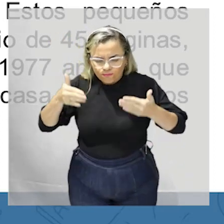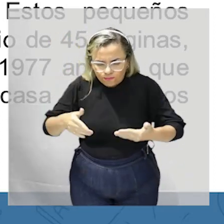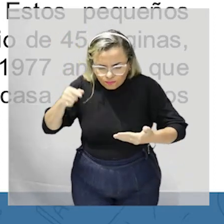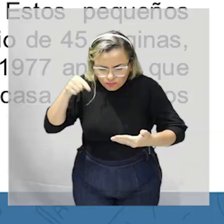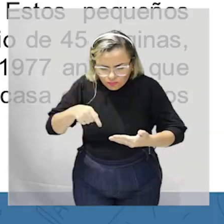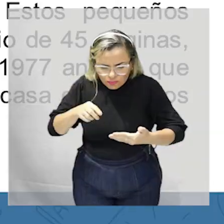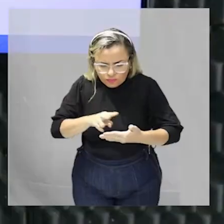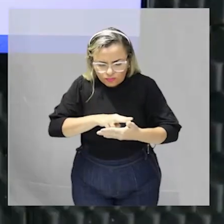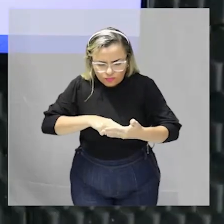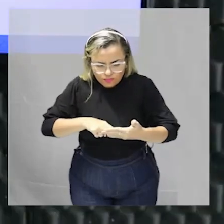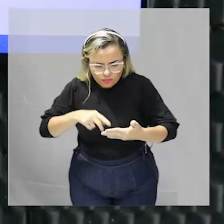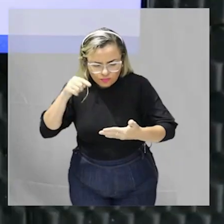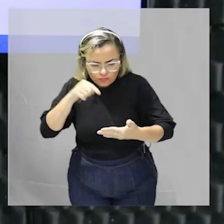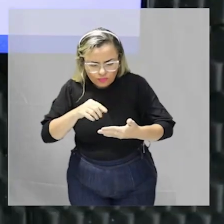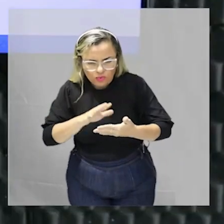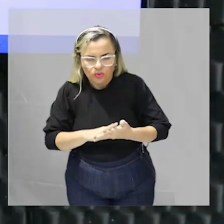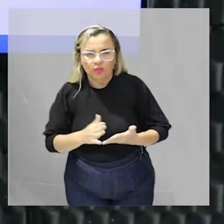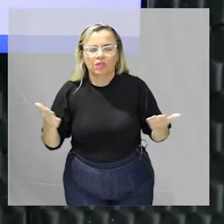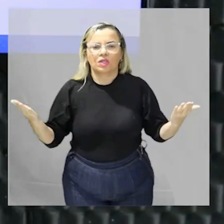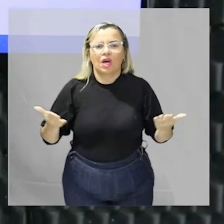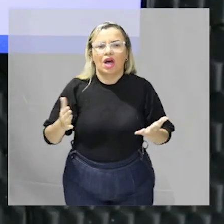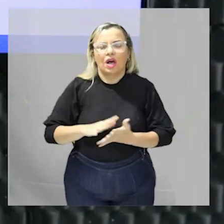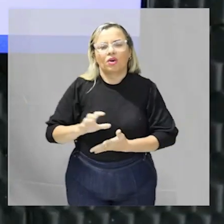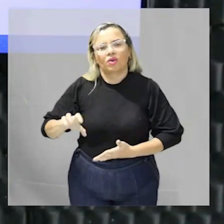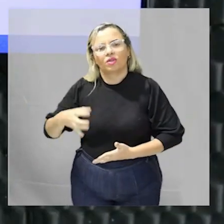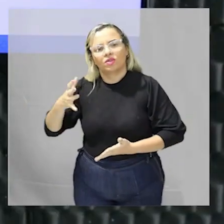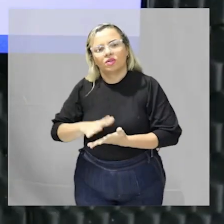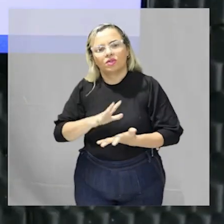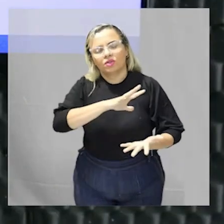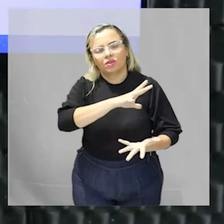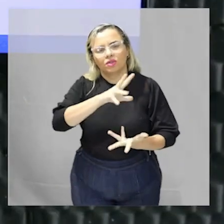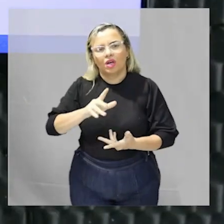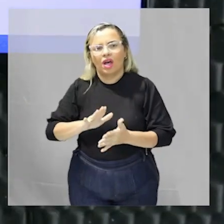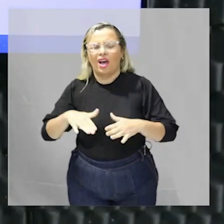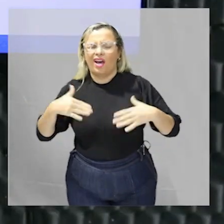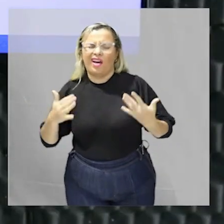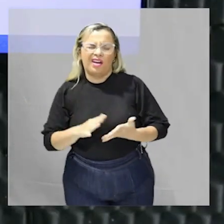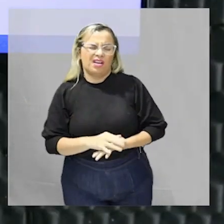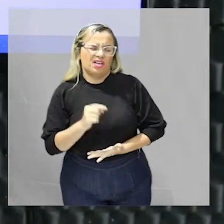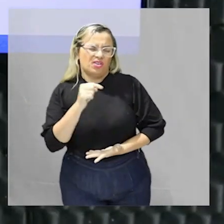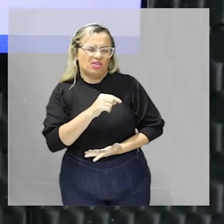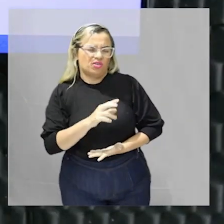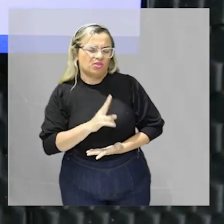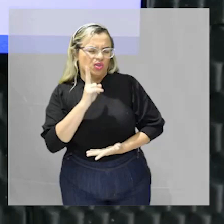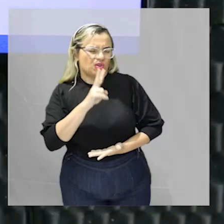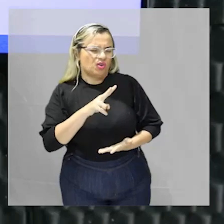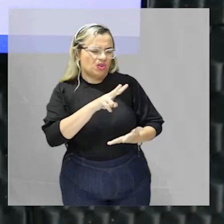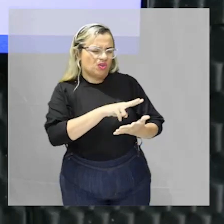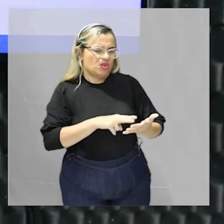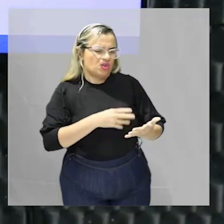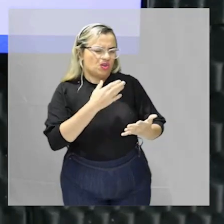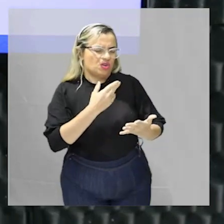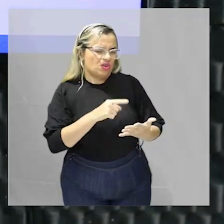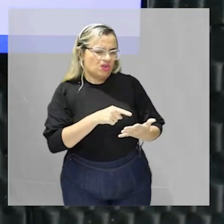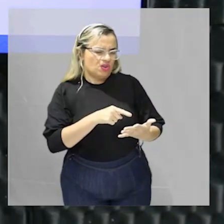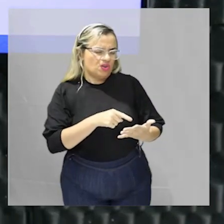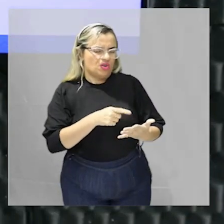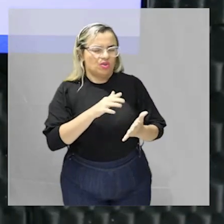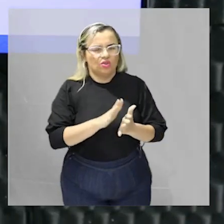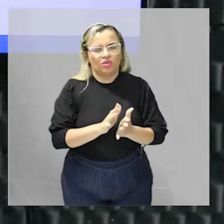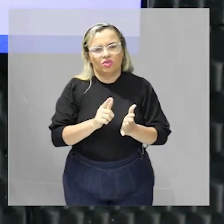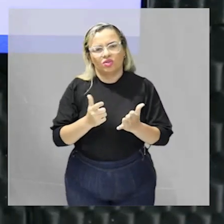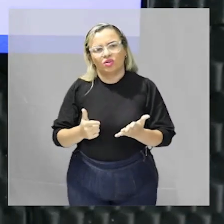tá? Na atualidade, no que está acontecendo. Ah, mas eu só vejo coisa em português no jornal. Tá certo, entra lá no Google e busca